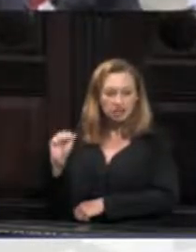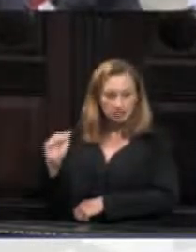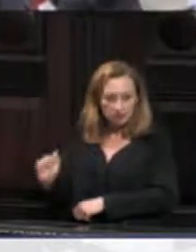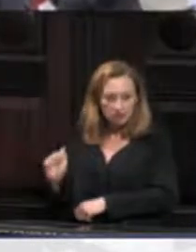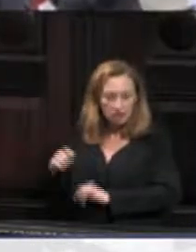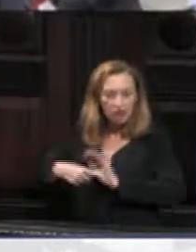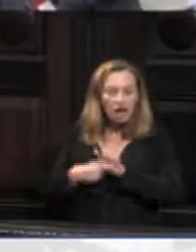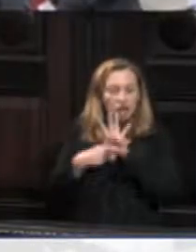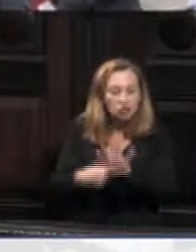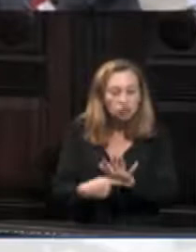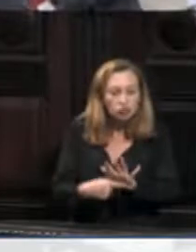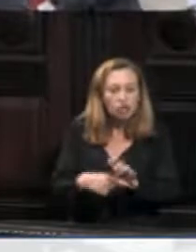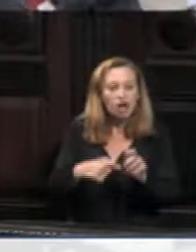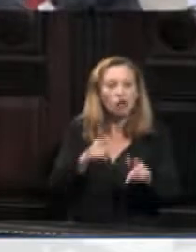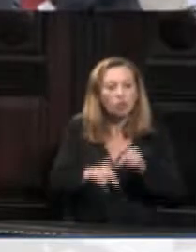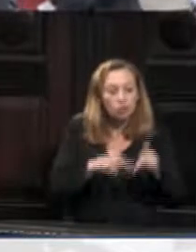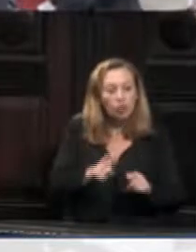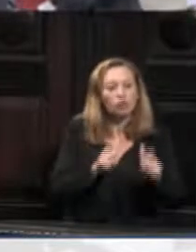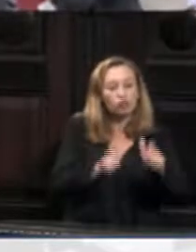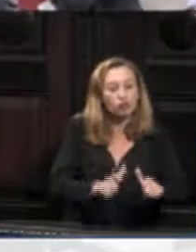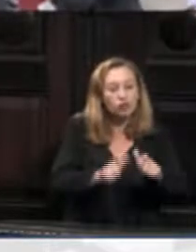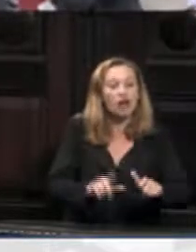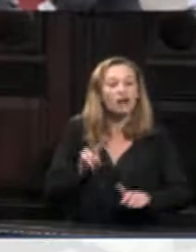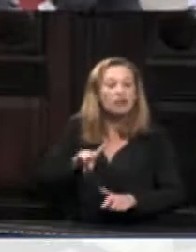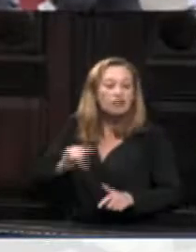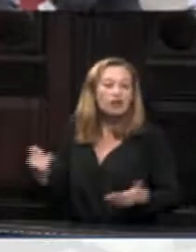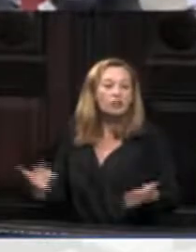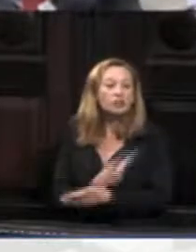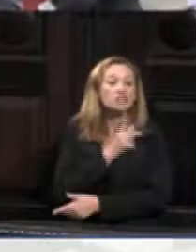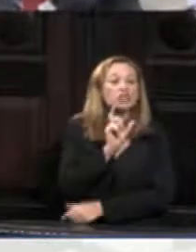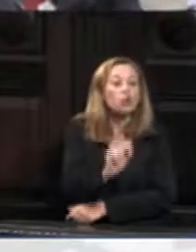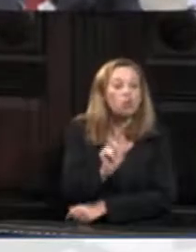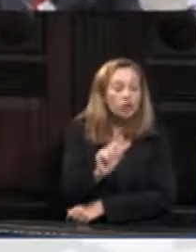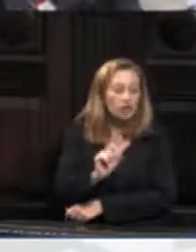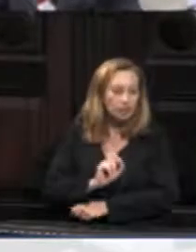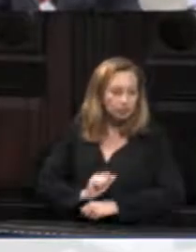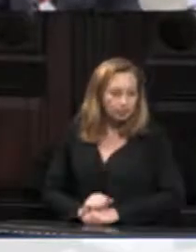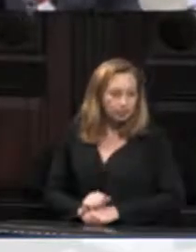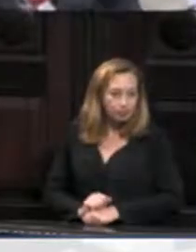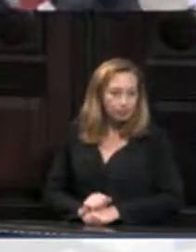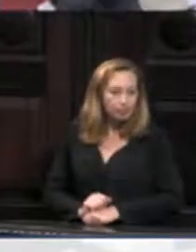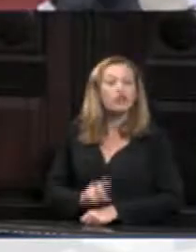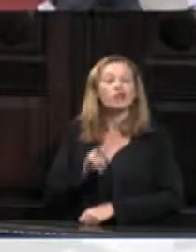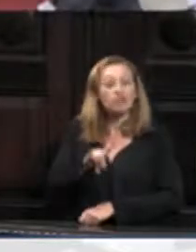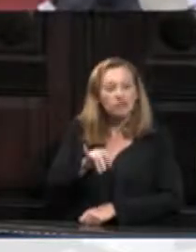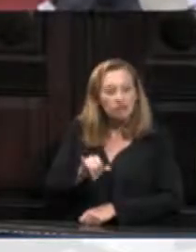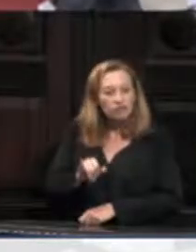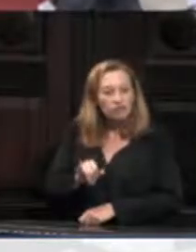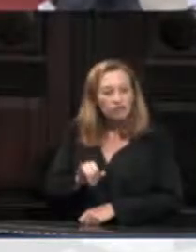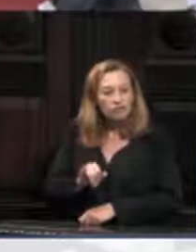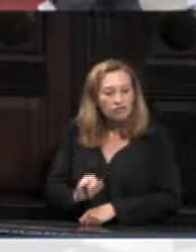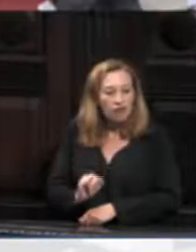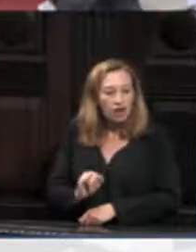Imunana Laranjal, vai acontecer exatamente o seguinte: vai alagar